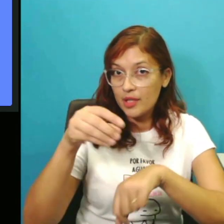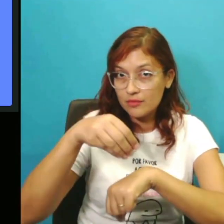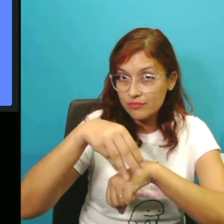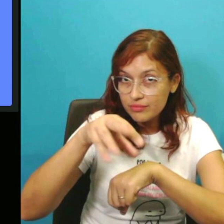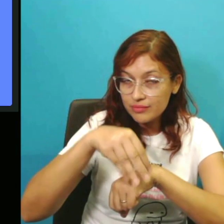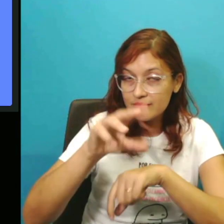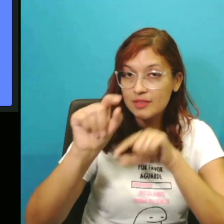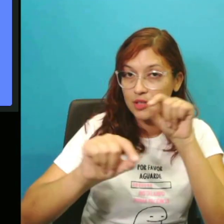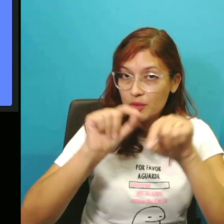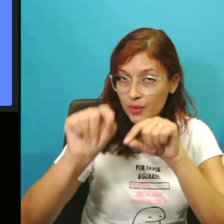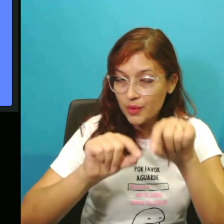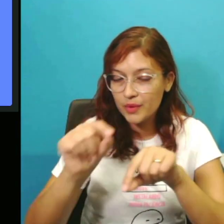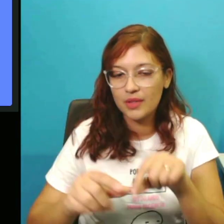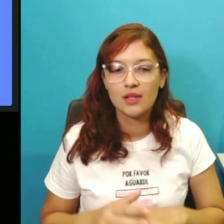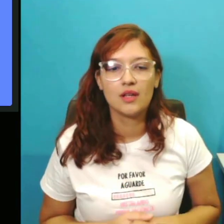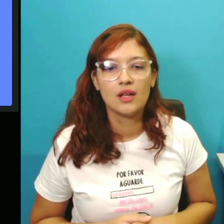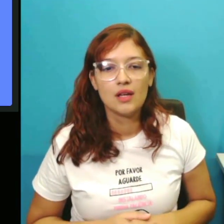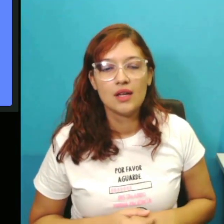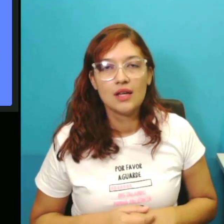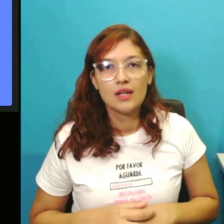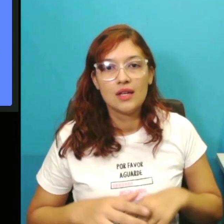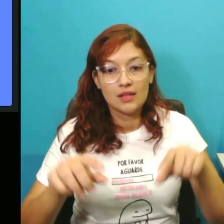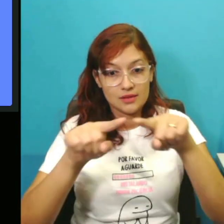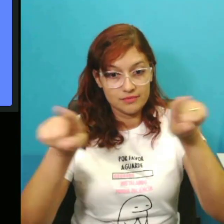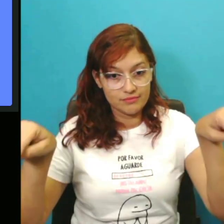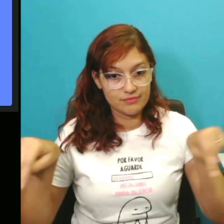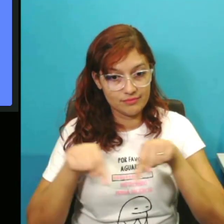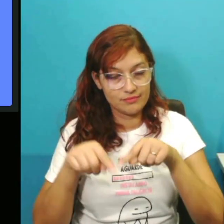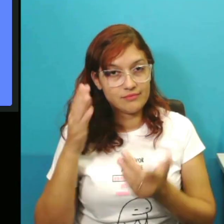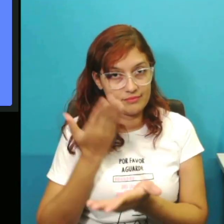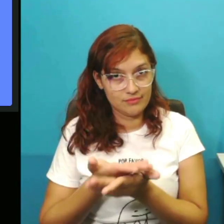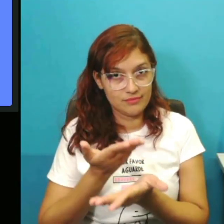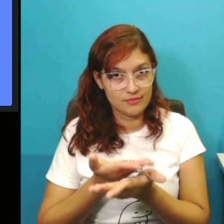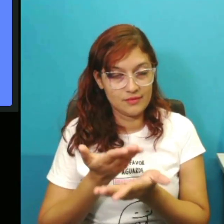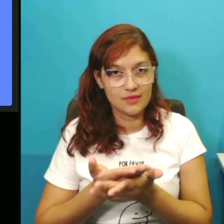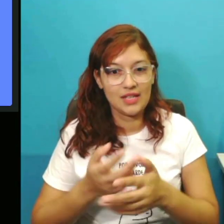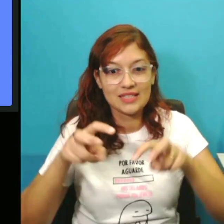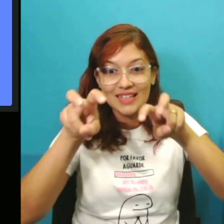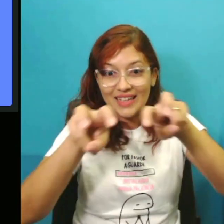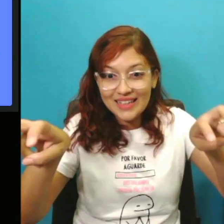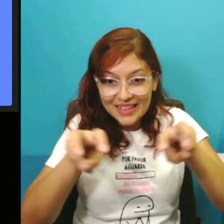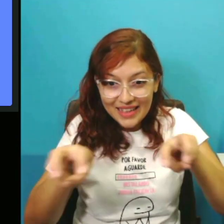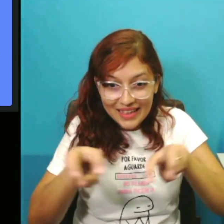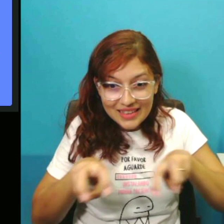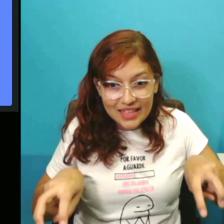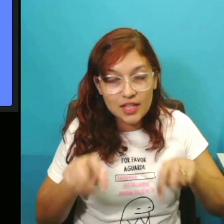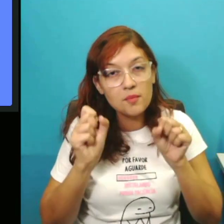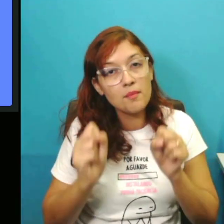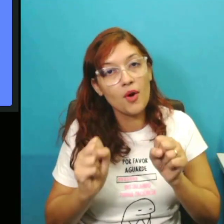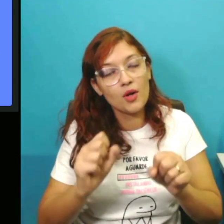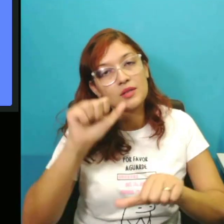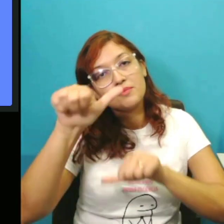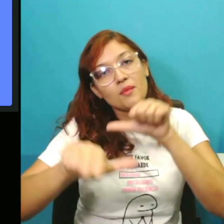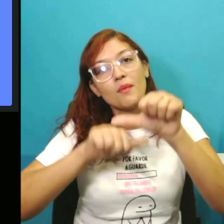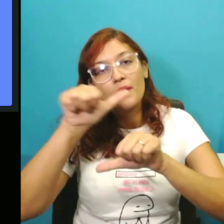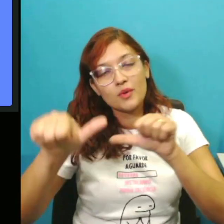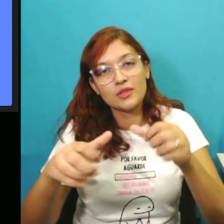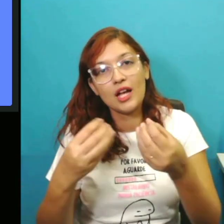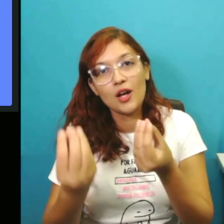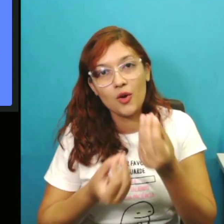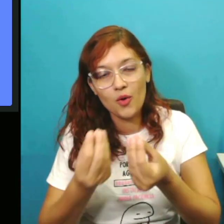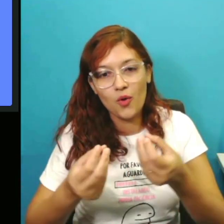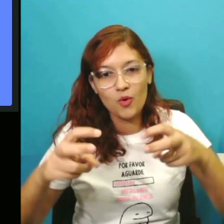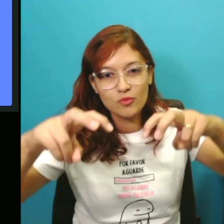Também, outra sugestão que consta no artigo é a disposição dos alunos na sala. Os alunos enfileirados